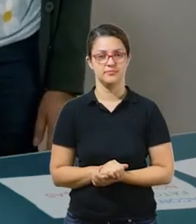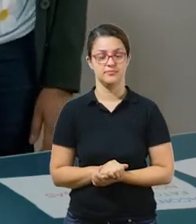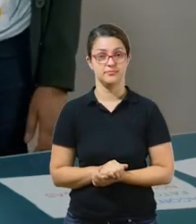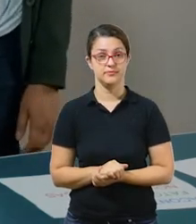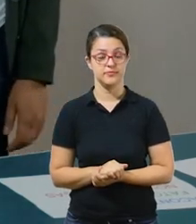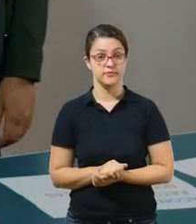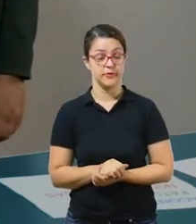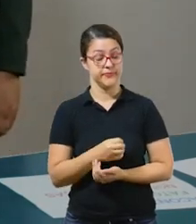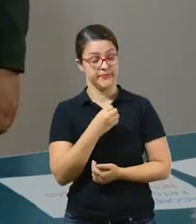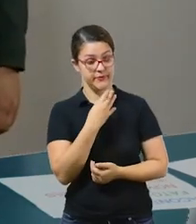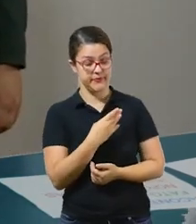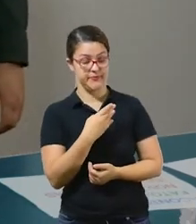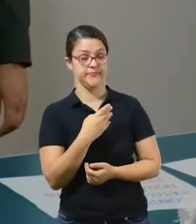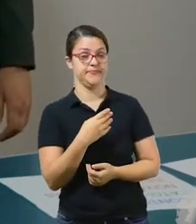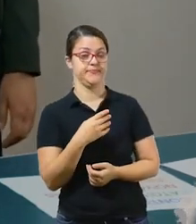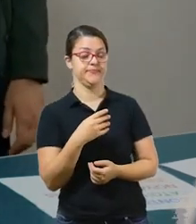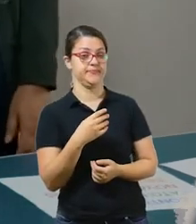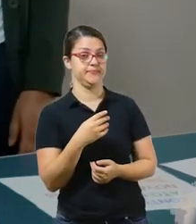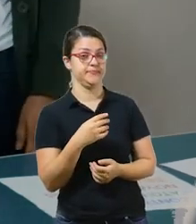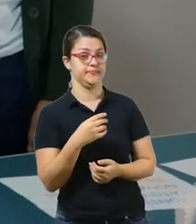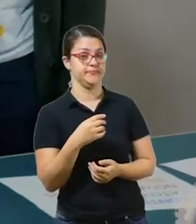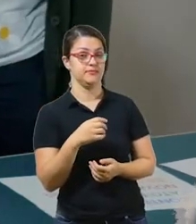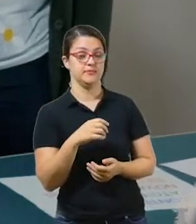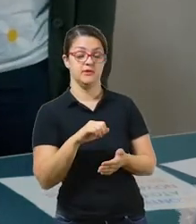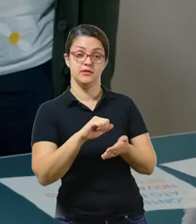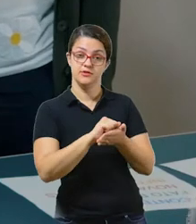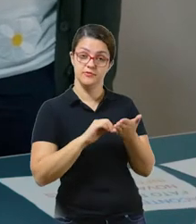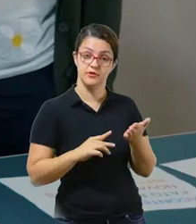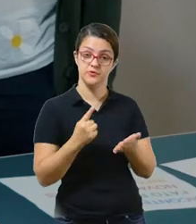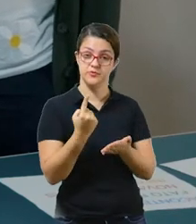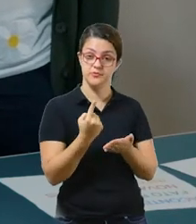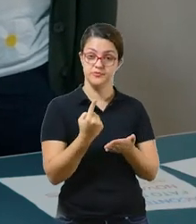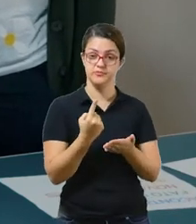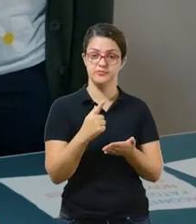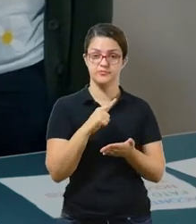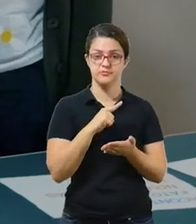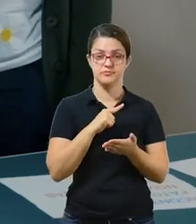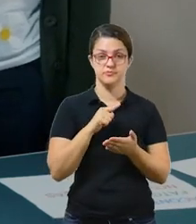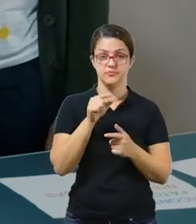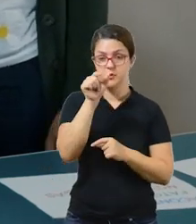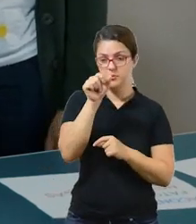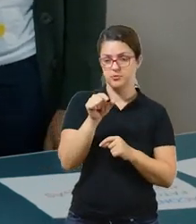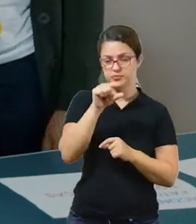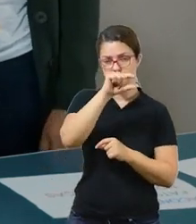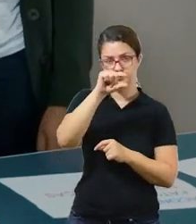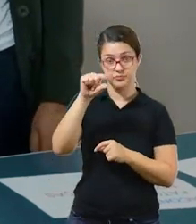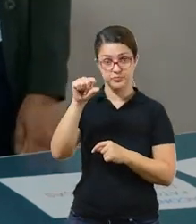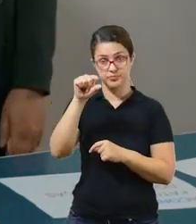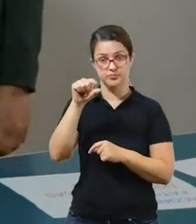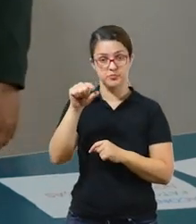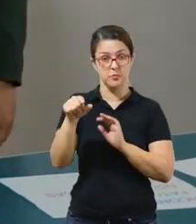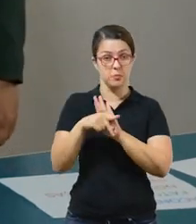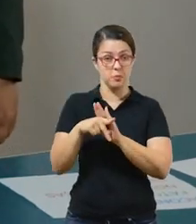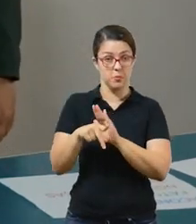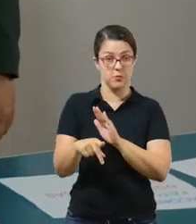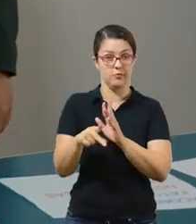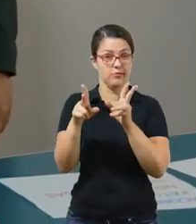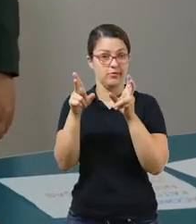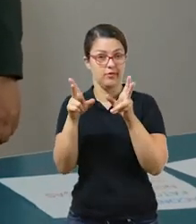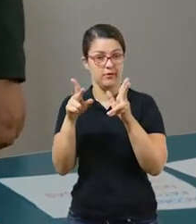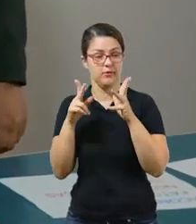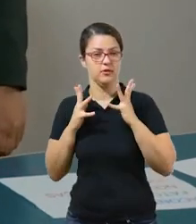Bom, na primeira atividade, a gente tem aqui uma cruzadinha sobre higiene. nesse tempo que a gente está